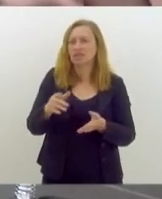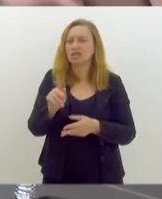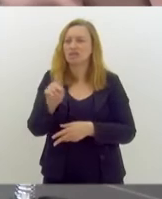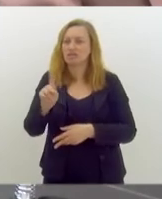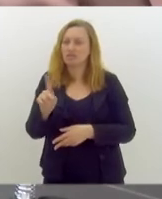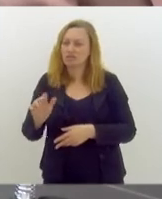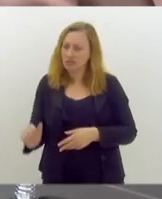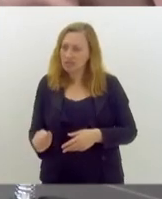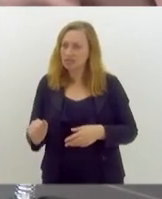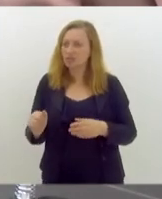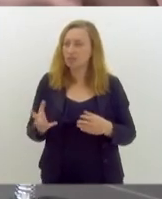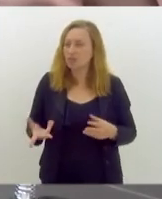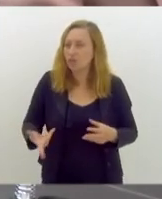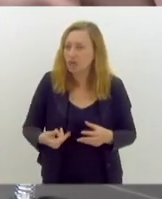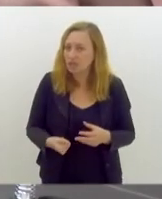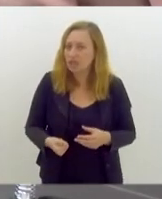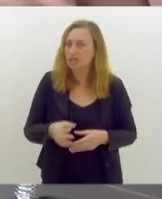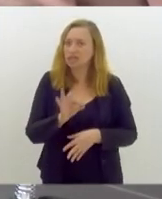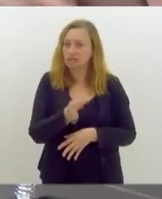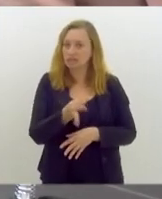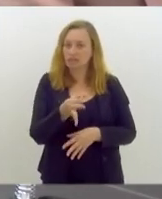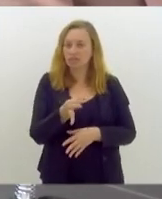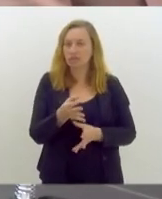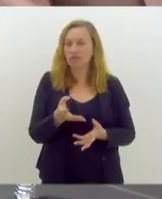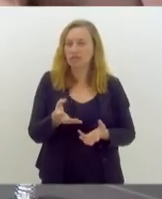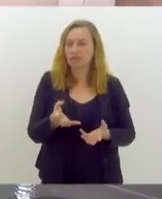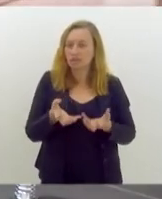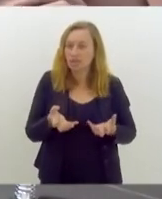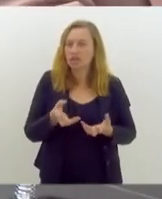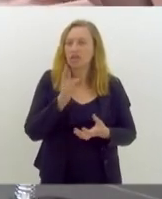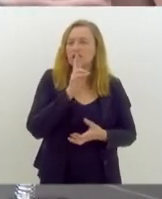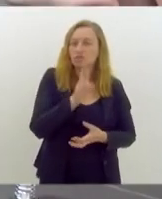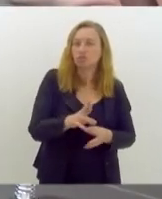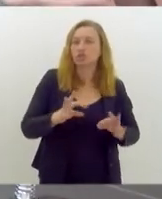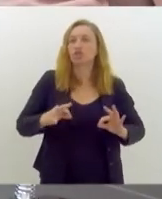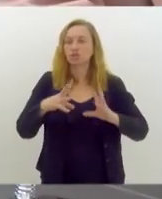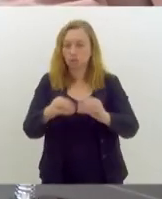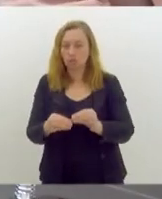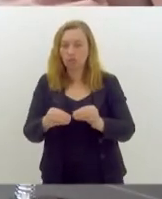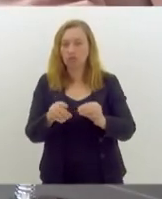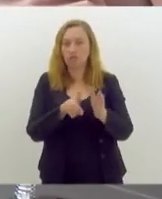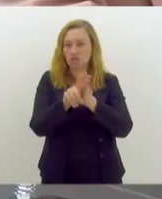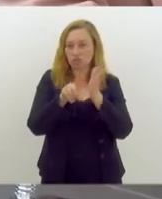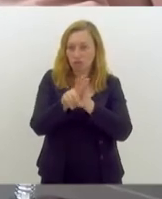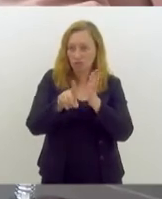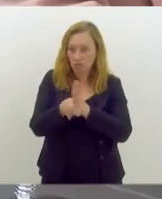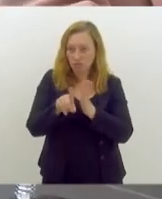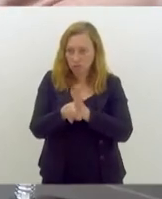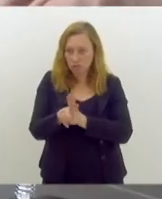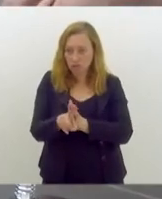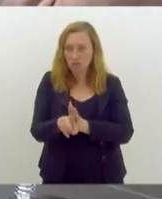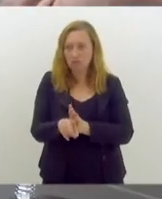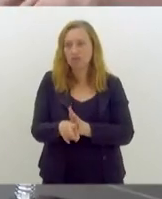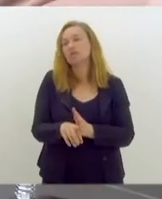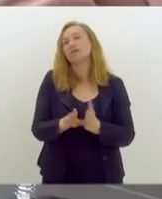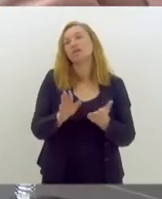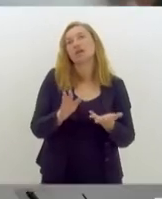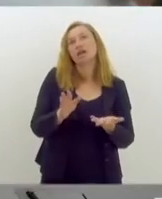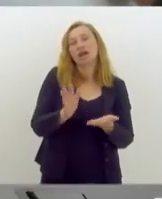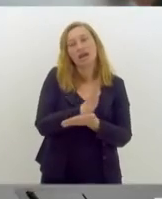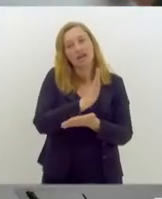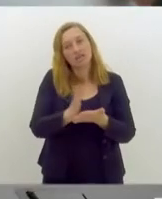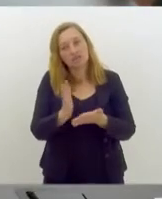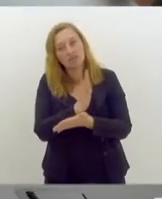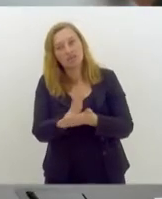eficaz pelo menos em tentar responder os ofícios às vezes respondia com algum engano a gente